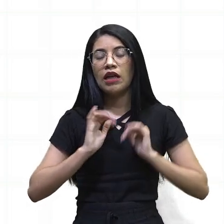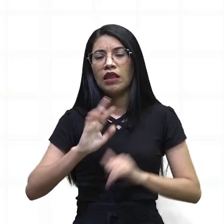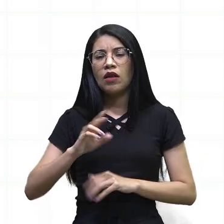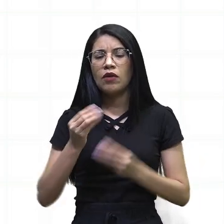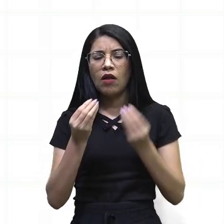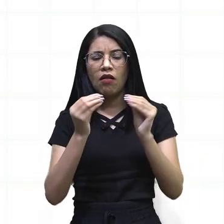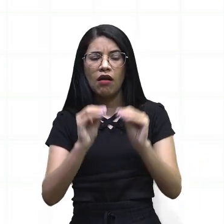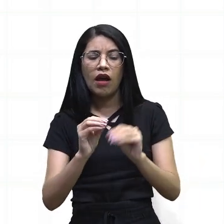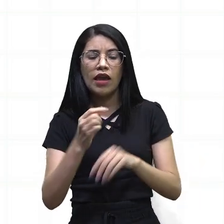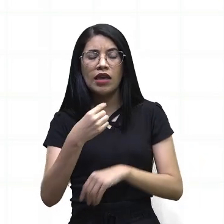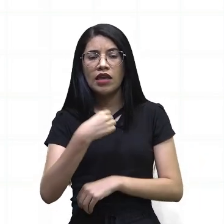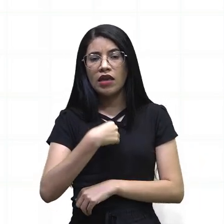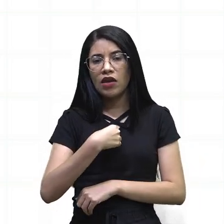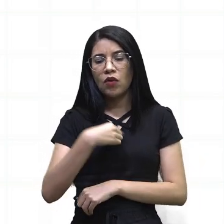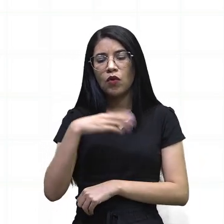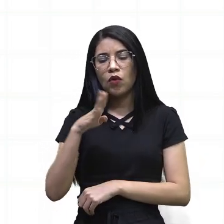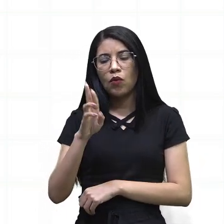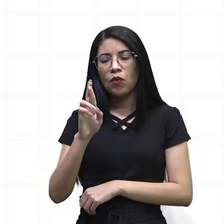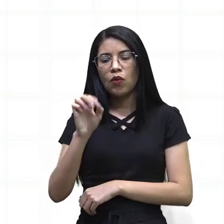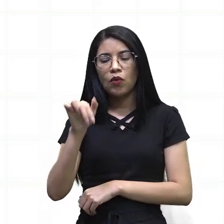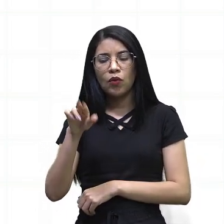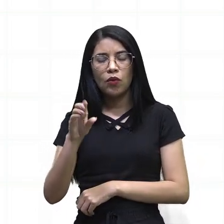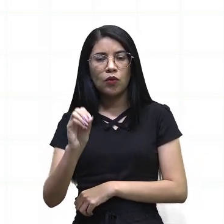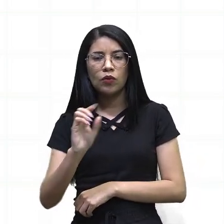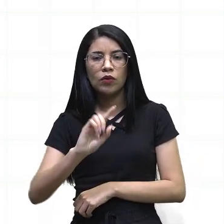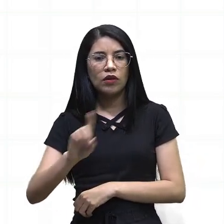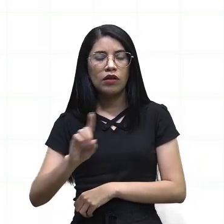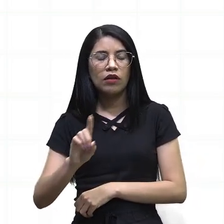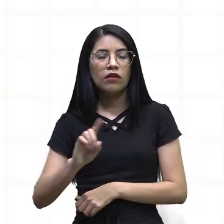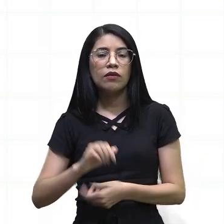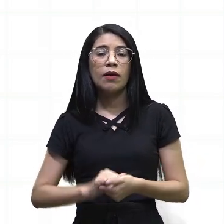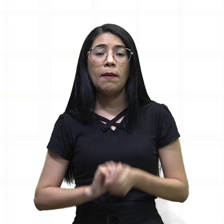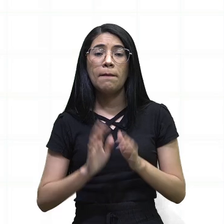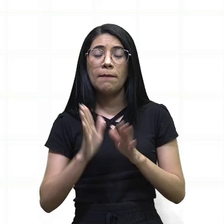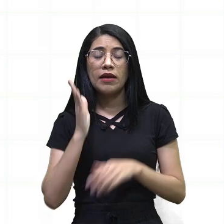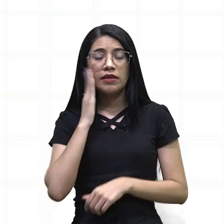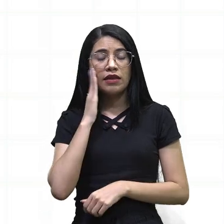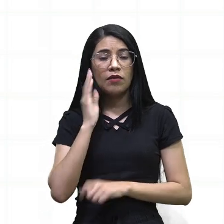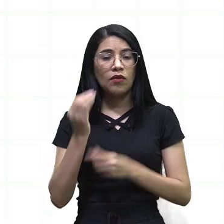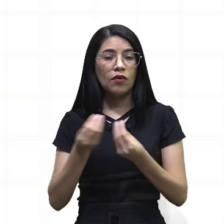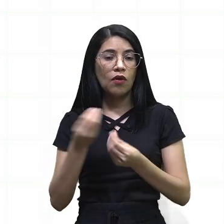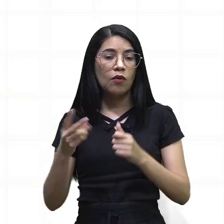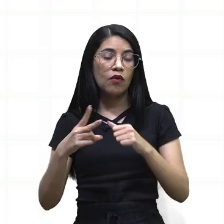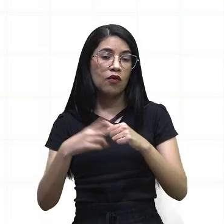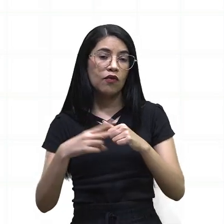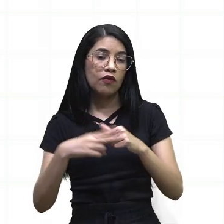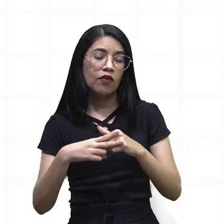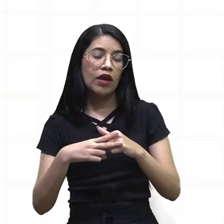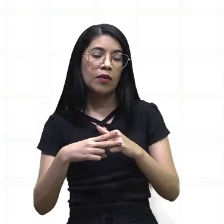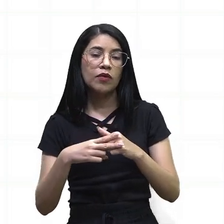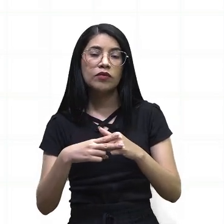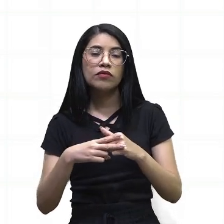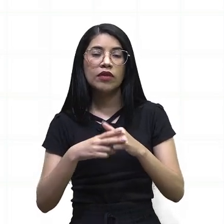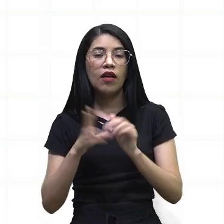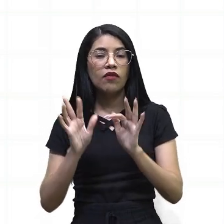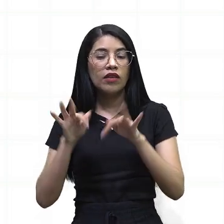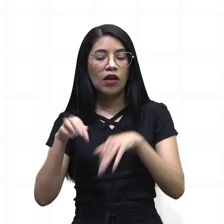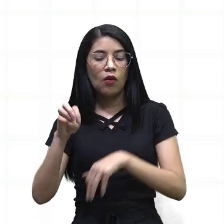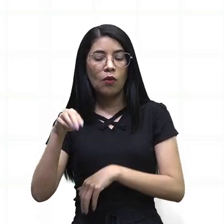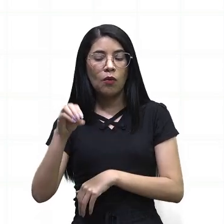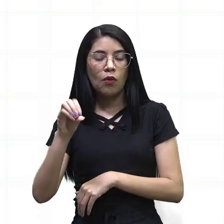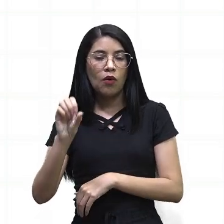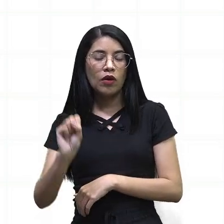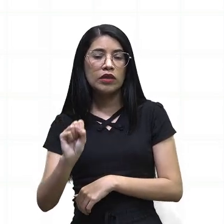Bruno, mas eu já sei de quem estamos falando pela terminação do verbo. Então é o nós. Quem foi que ouviu o